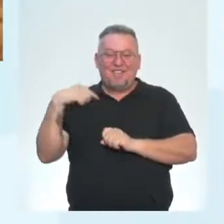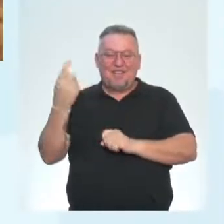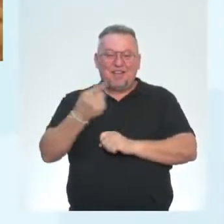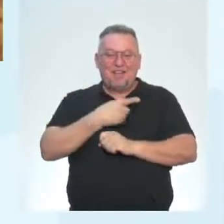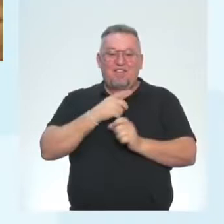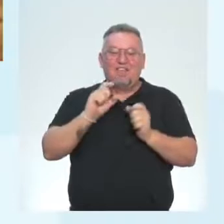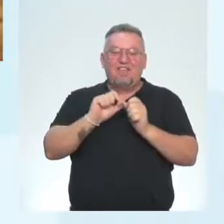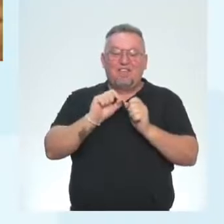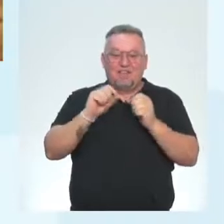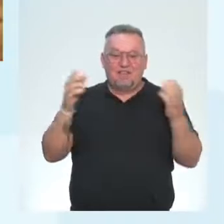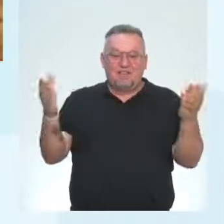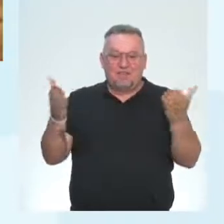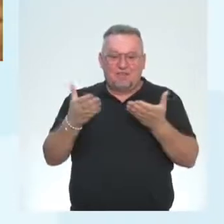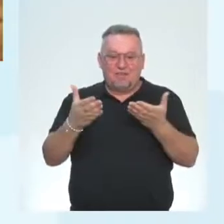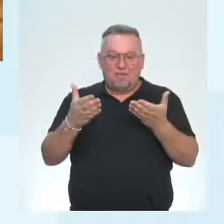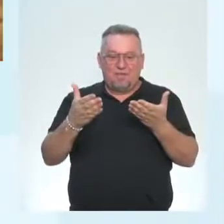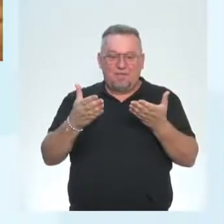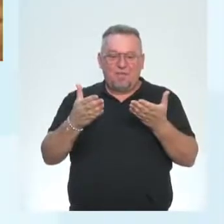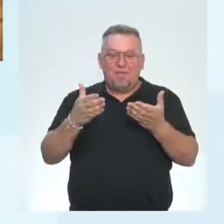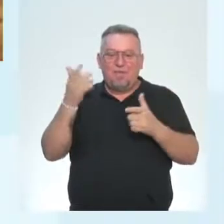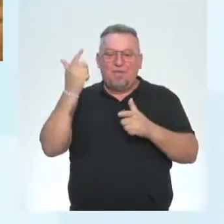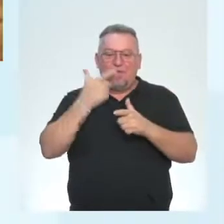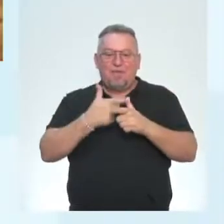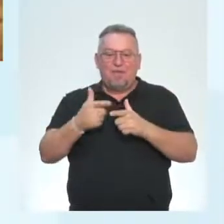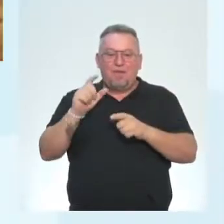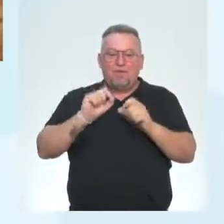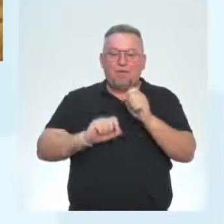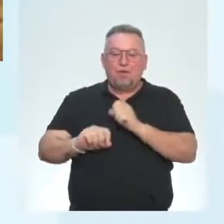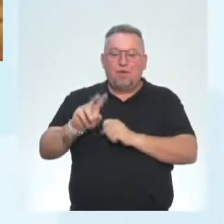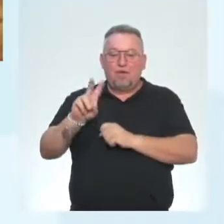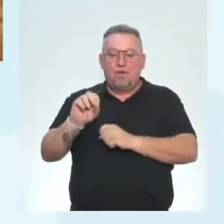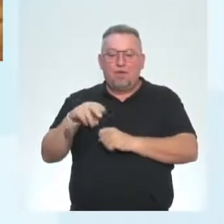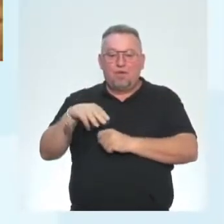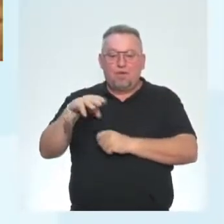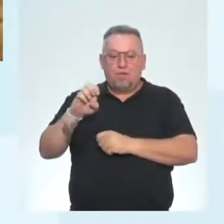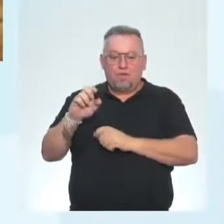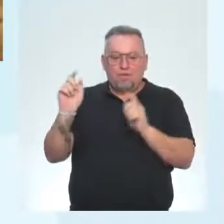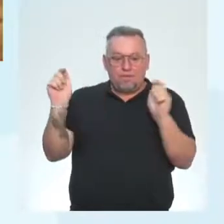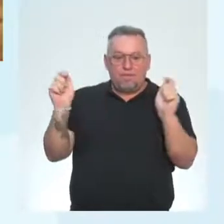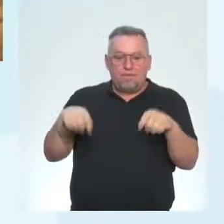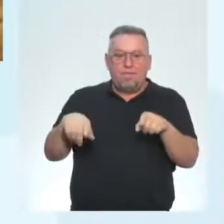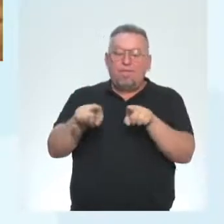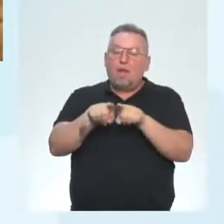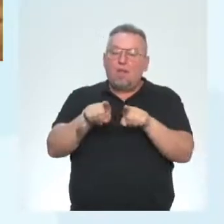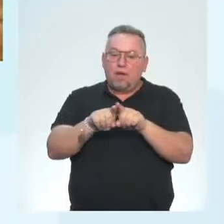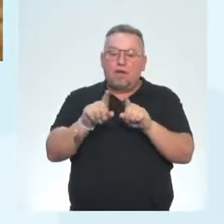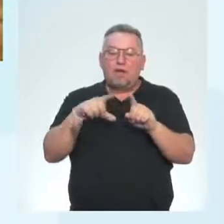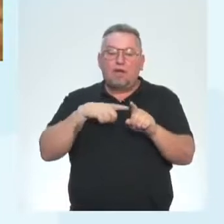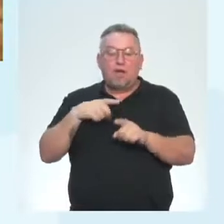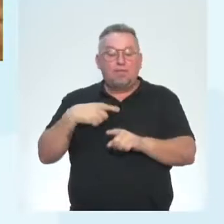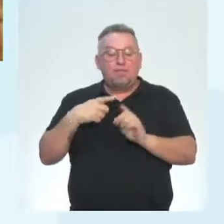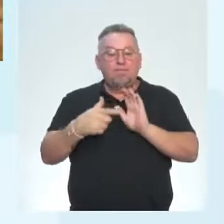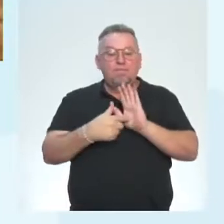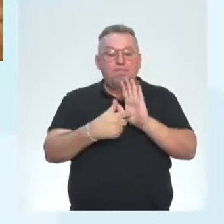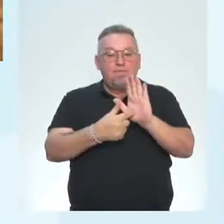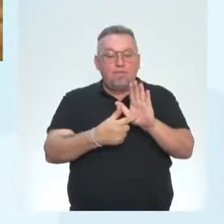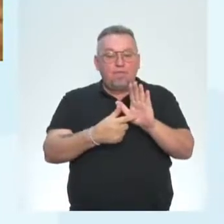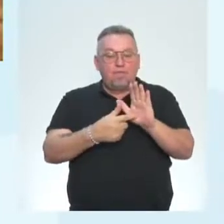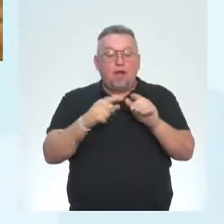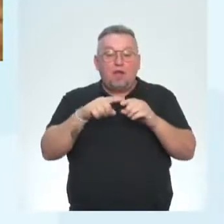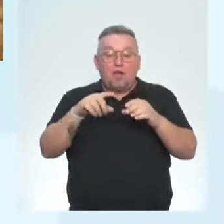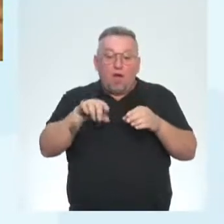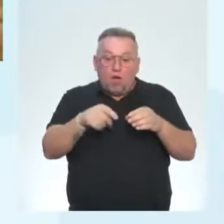falar hoje? Nós vamos falar hoje sobre o volume e a capacidade. E por isso a gente está apresentando aí esse instrumento